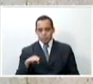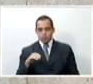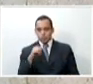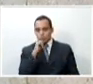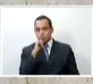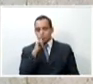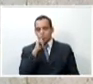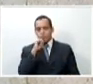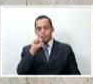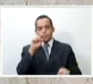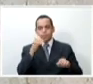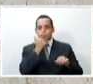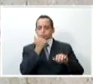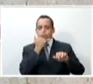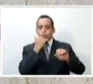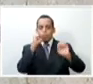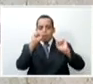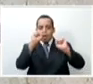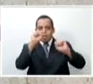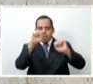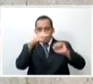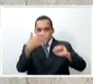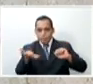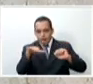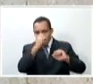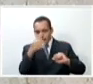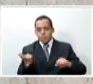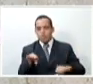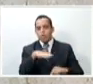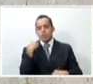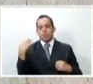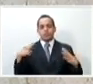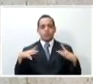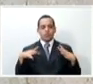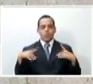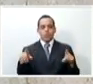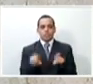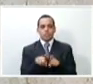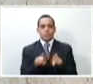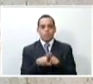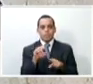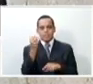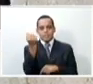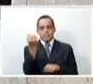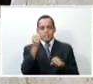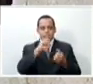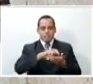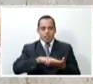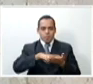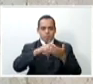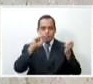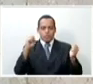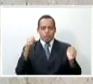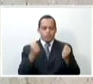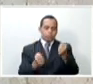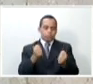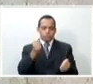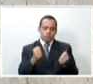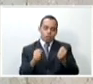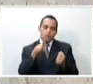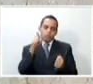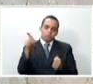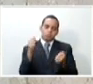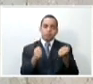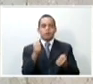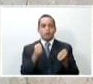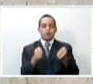Praia Grande, ele foi morto no dia 12 de janeiro, estava de folga também. Ele foi morto às 6 horas da manhã, quando ele trafegava com um carro indo trabalhar.